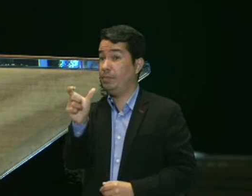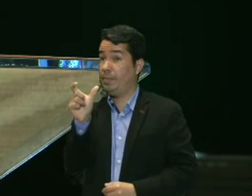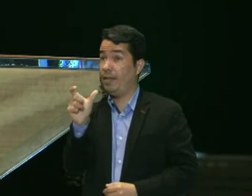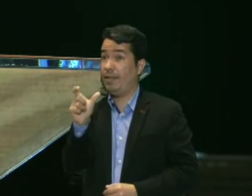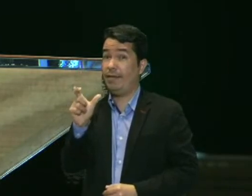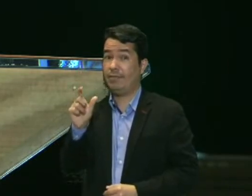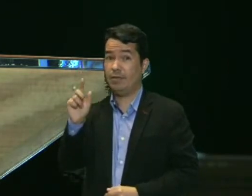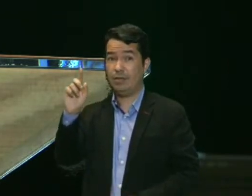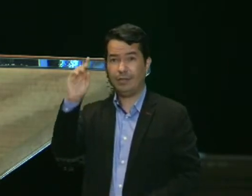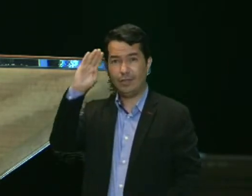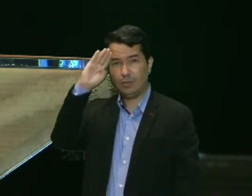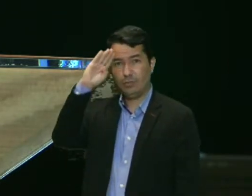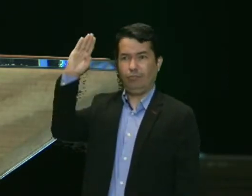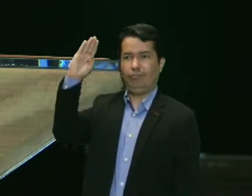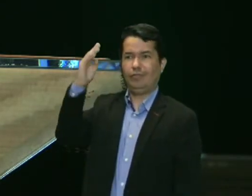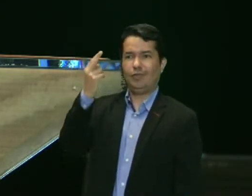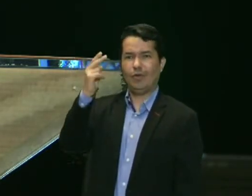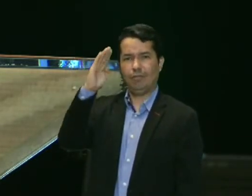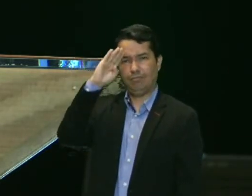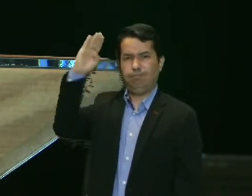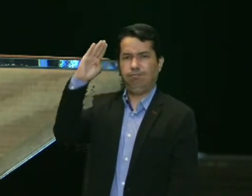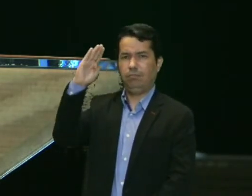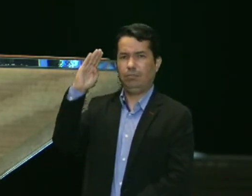guardas sobre.